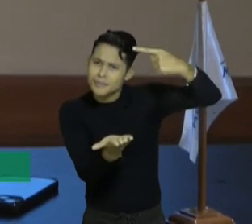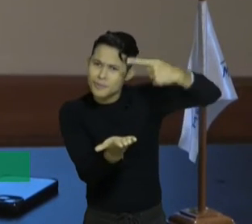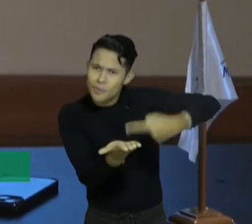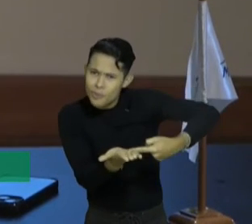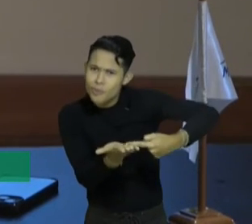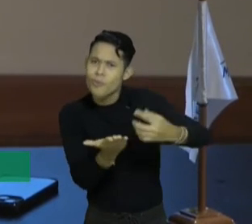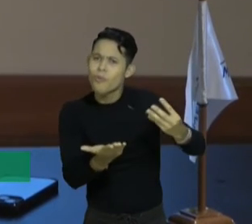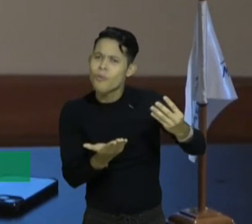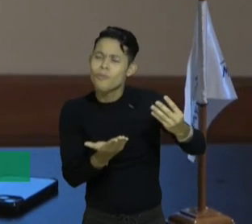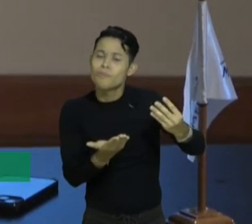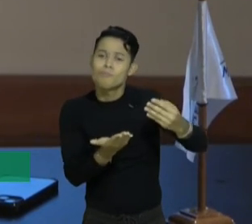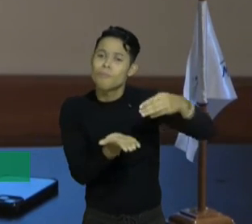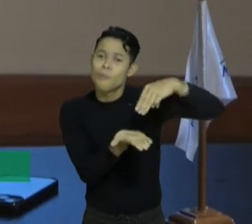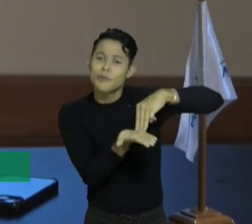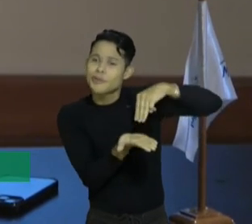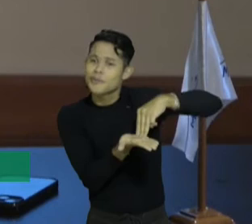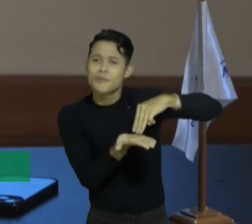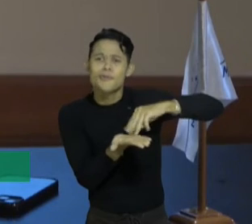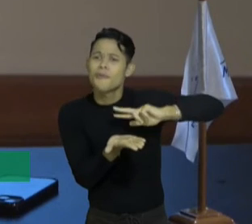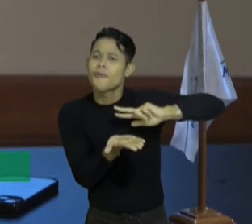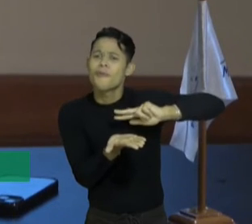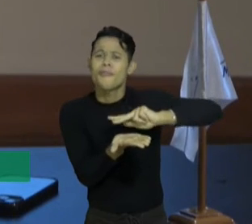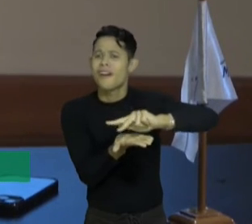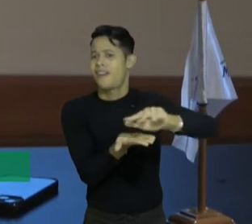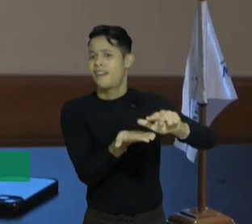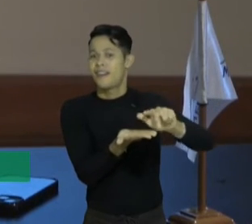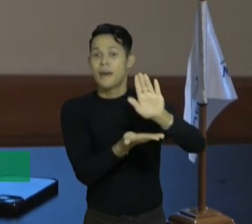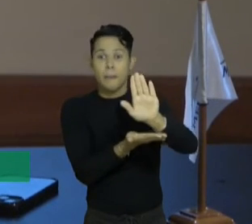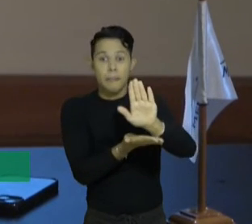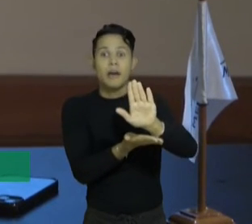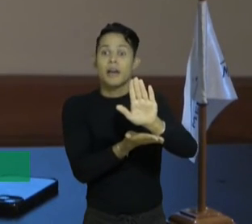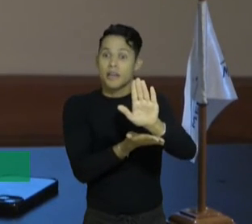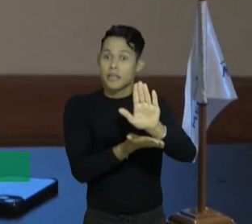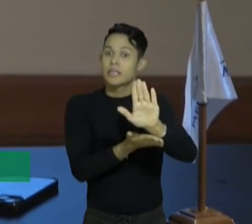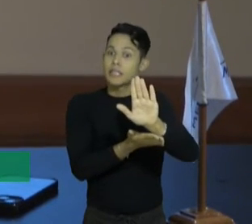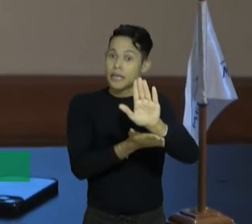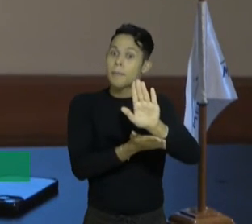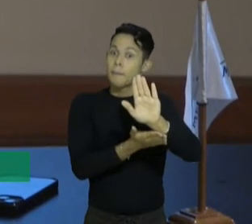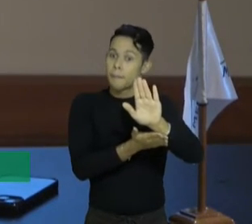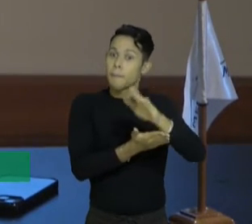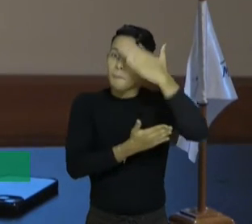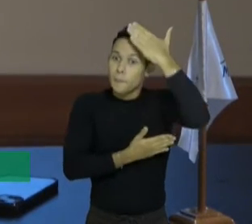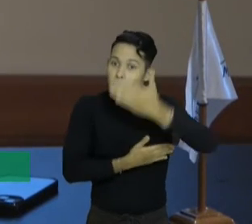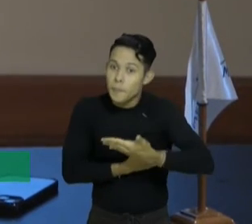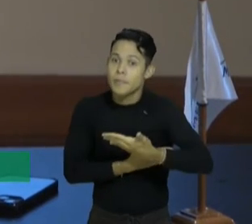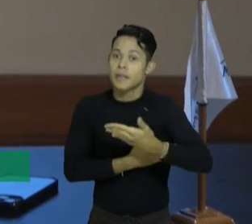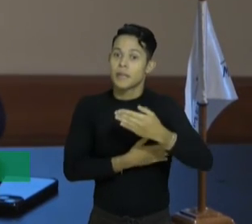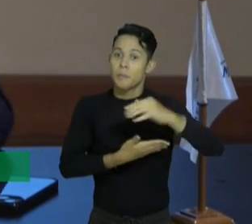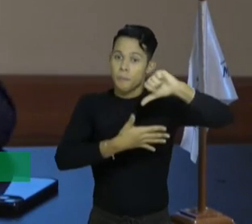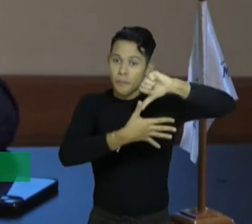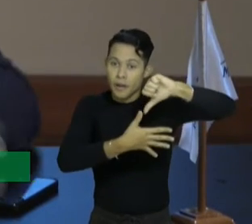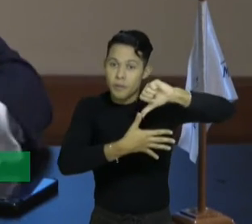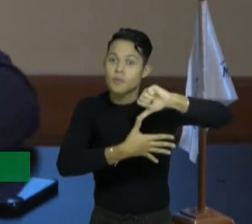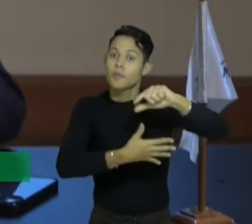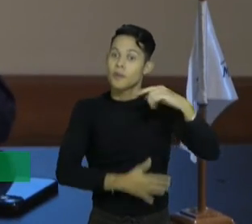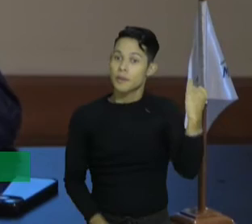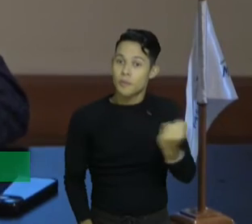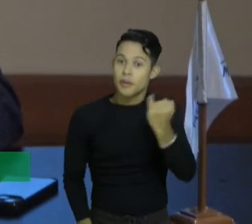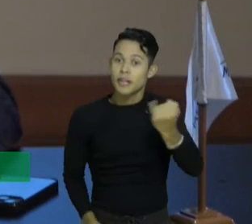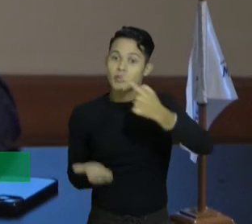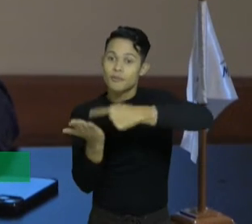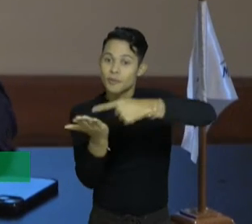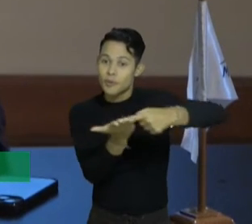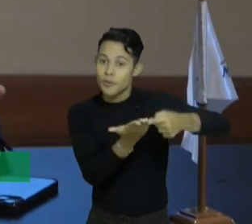eh por várias razões mas uma delas é simbólica é mostrar que o Mercosul serve para fechar acordos eu tava na faculdade